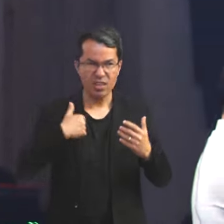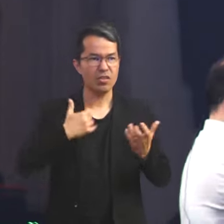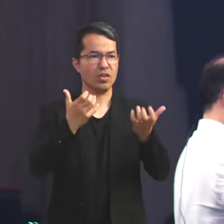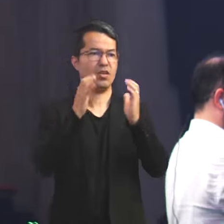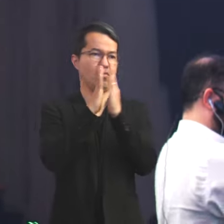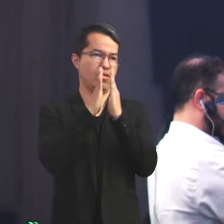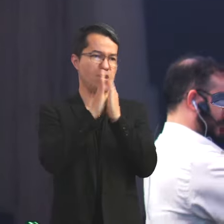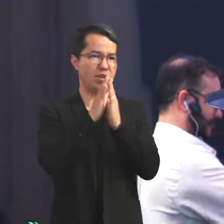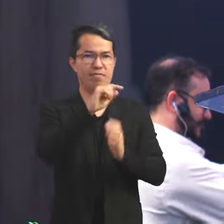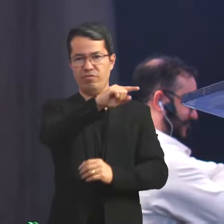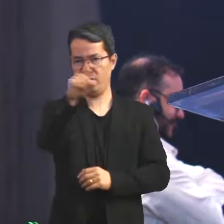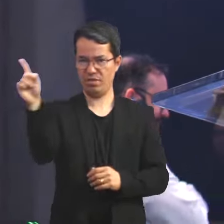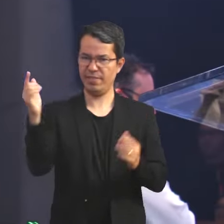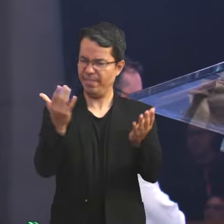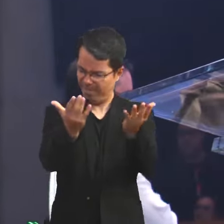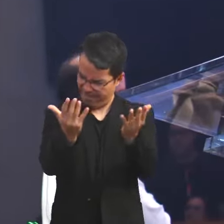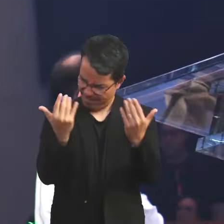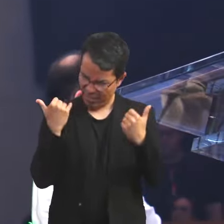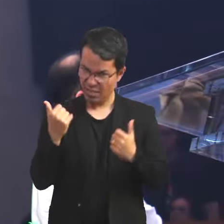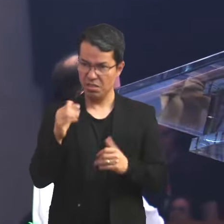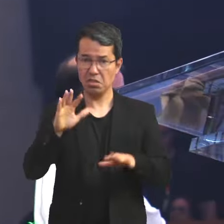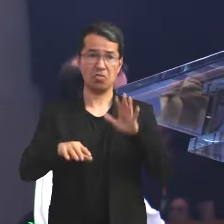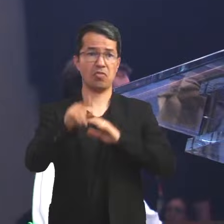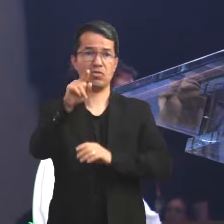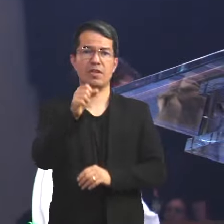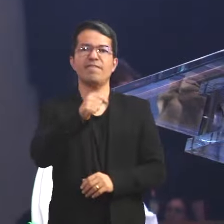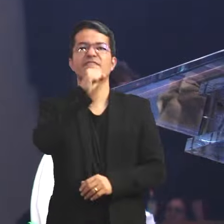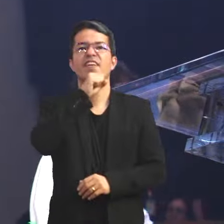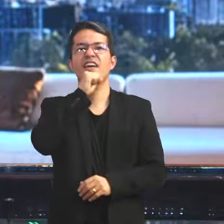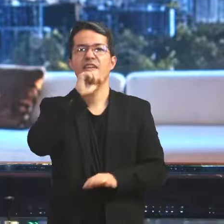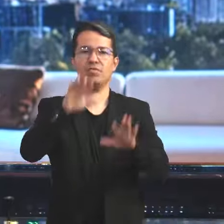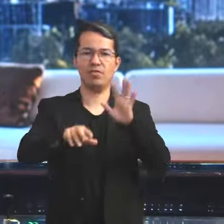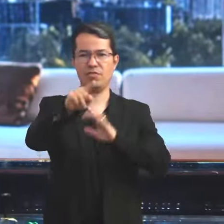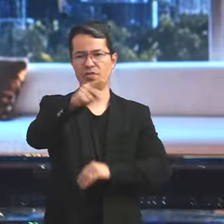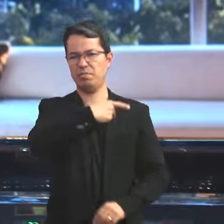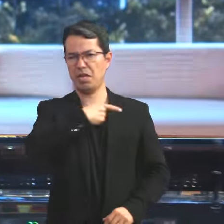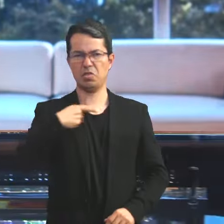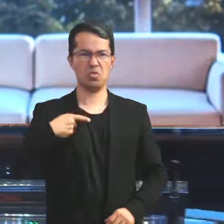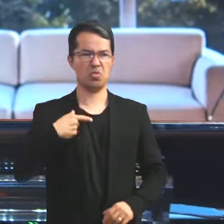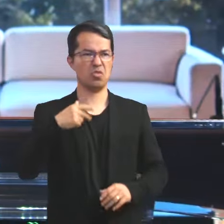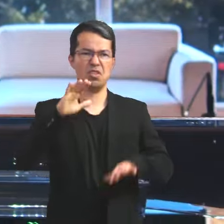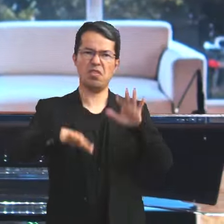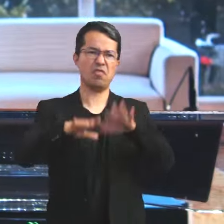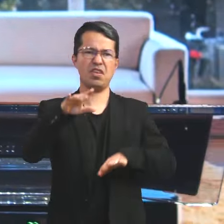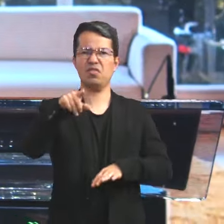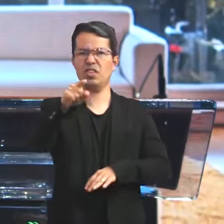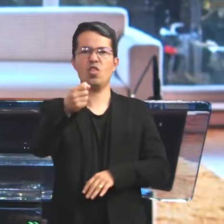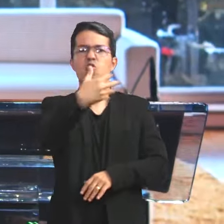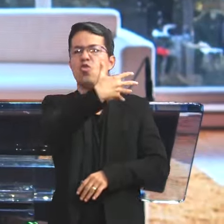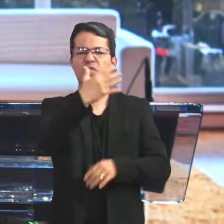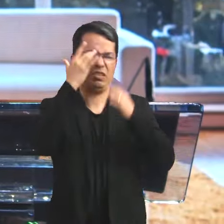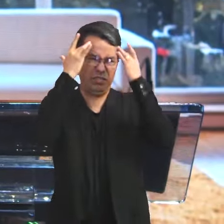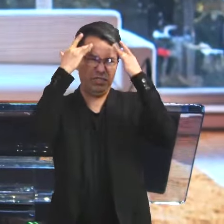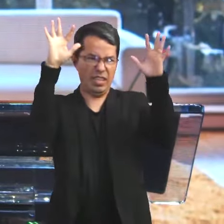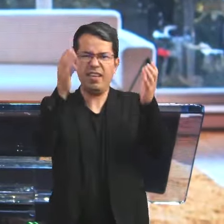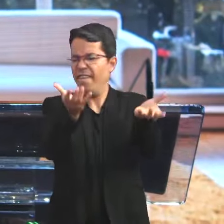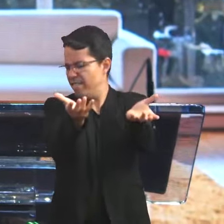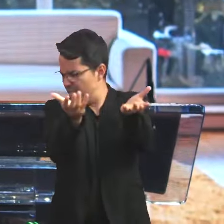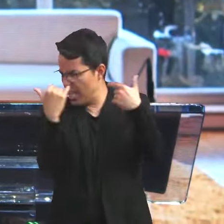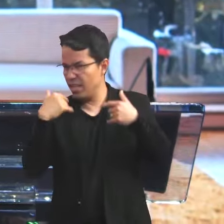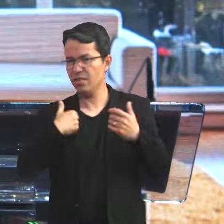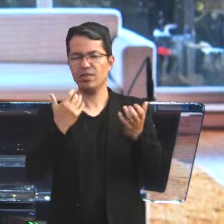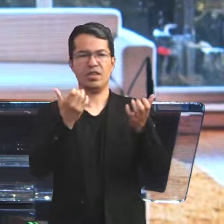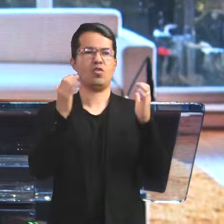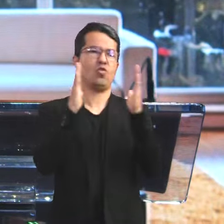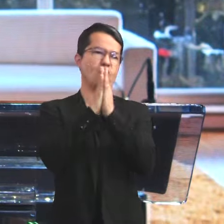agora impte se você você é velho de igreja ou não se é pastor se é novo vem para cá eu quero orar por você pedindo uma bênção uma